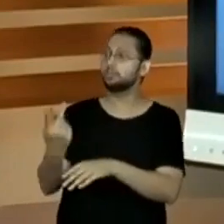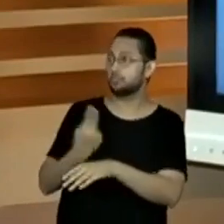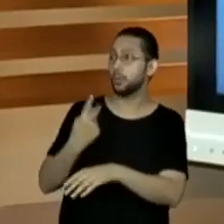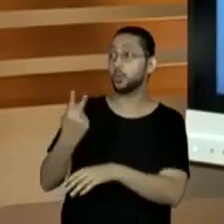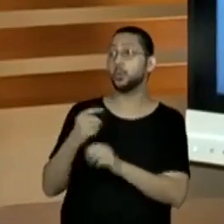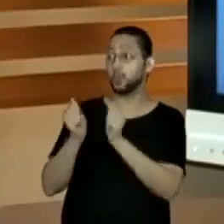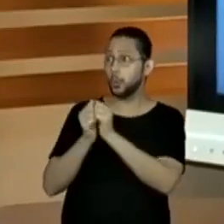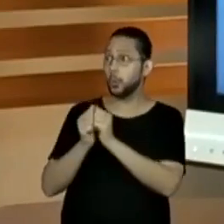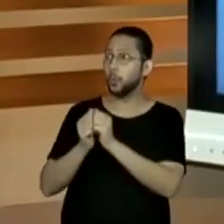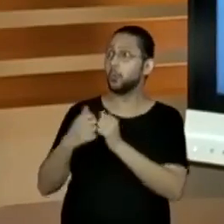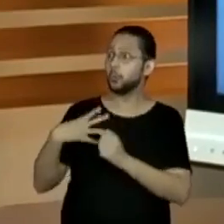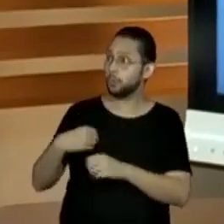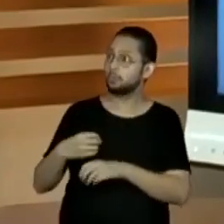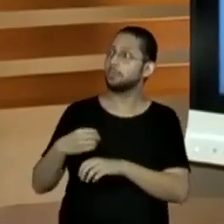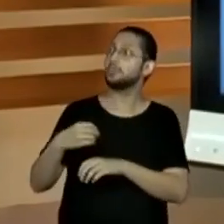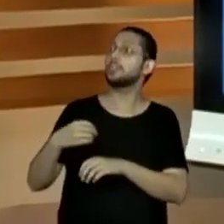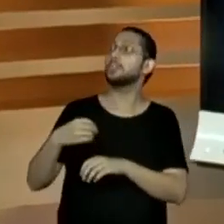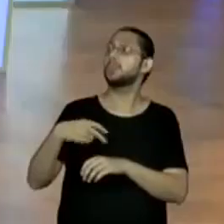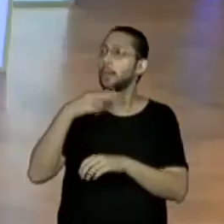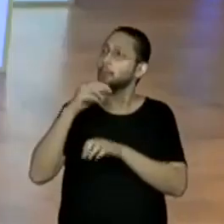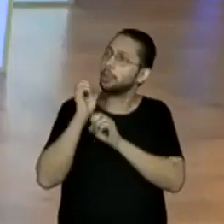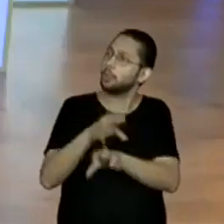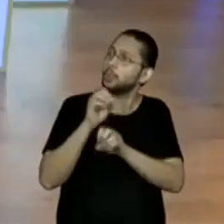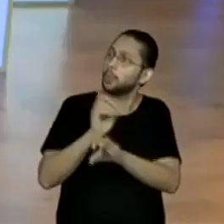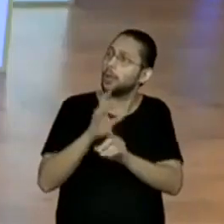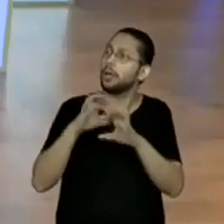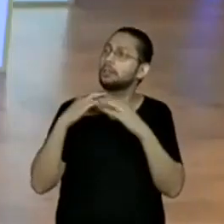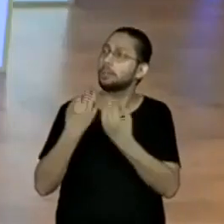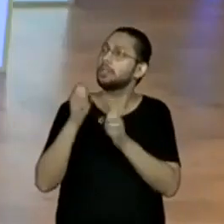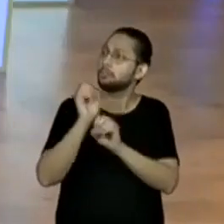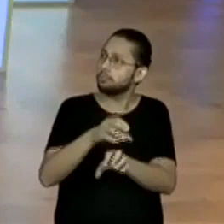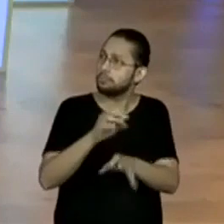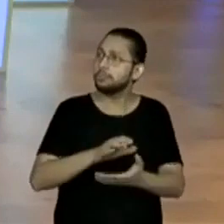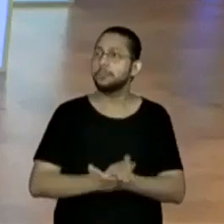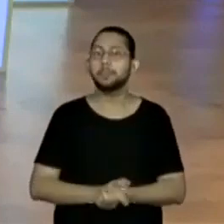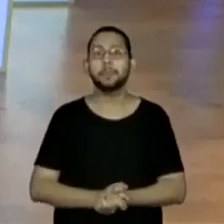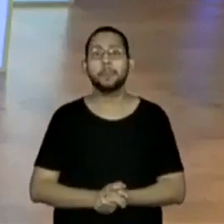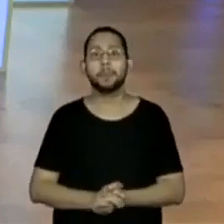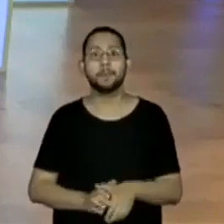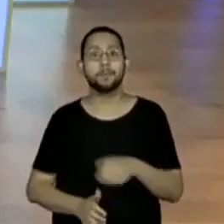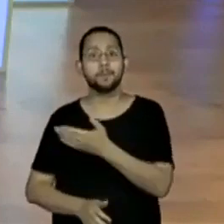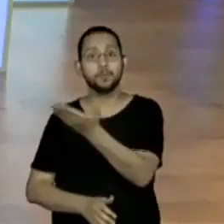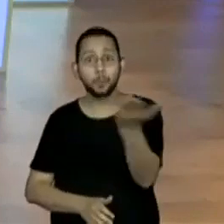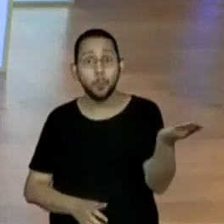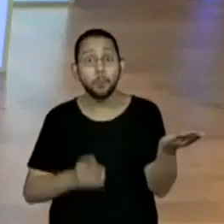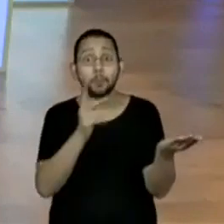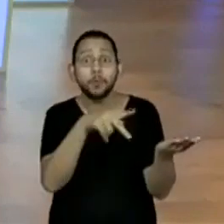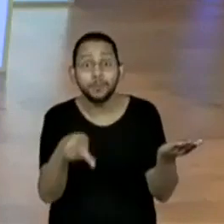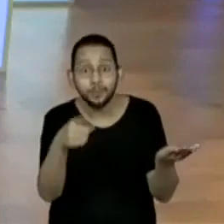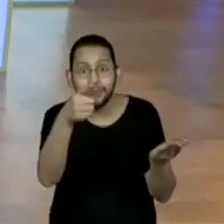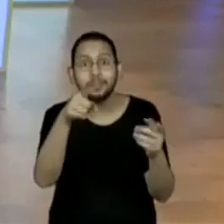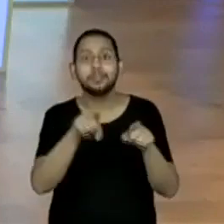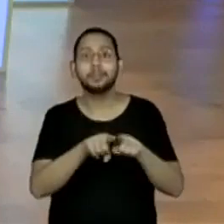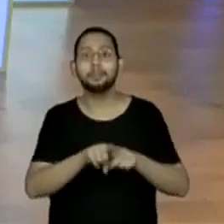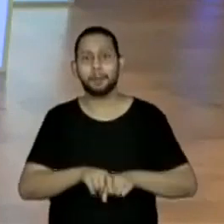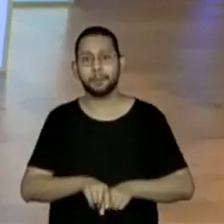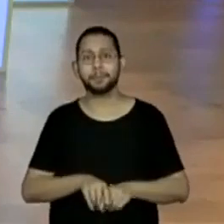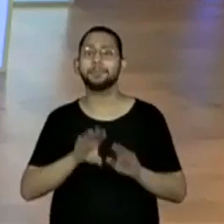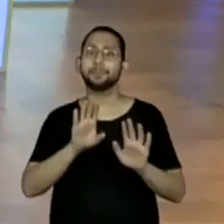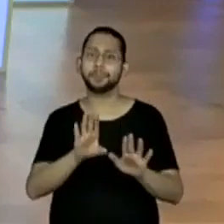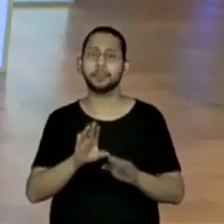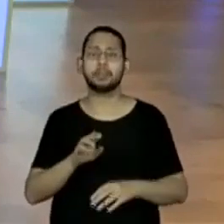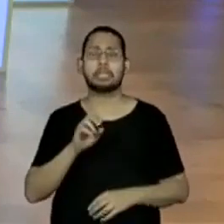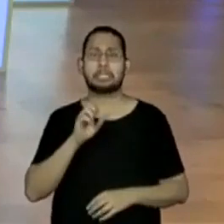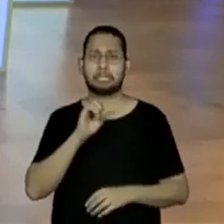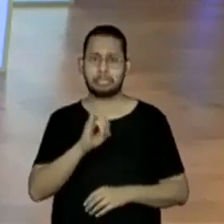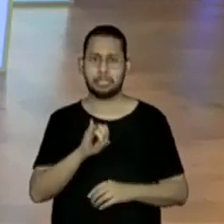parceria. Muito obrigado, professoras. E olha, para quem não sabe onde acessar,